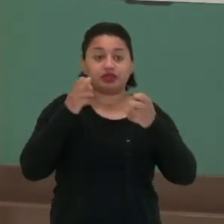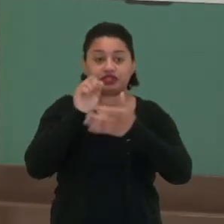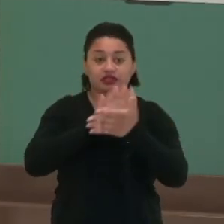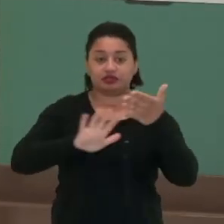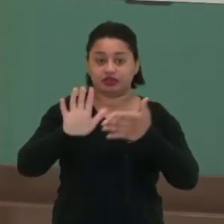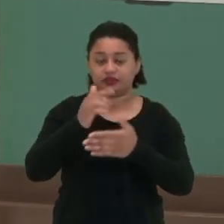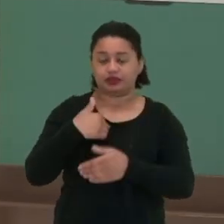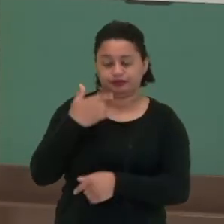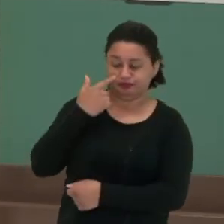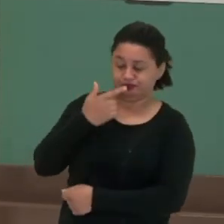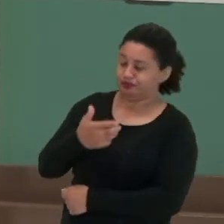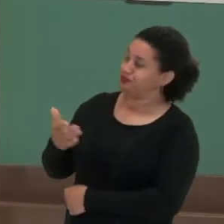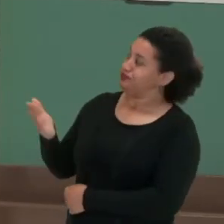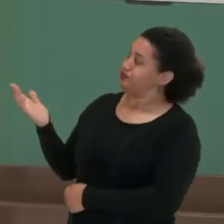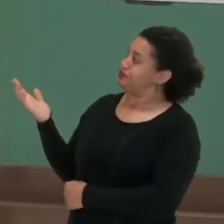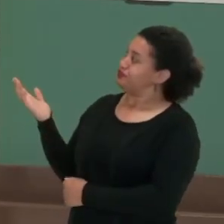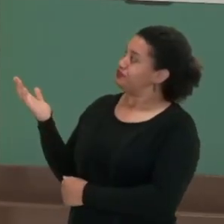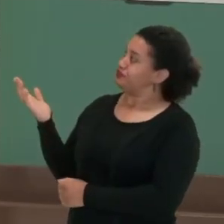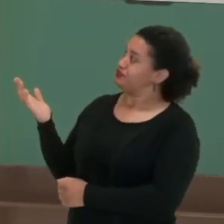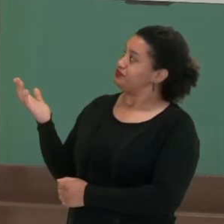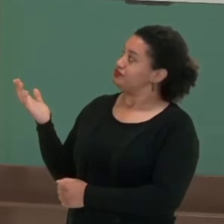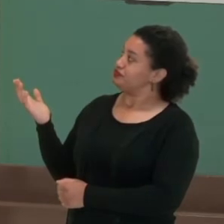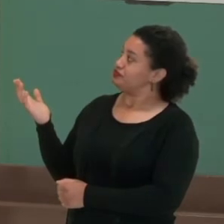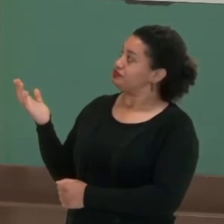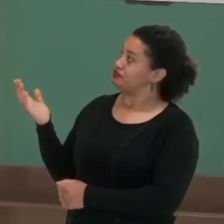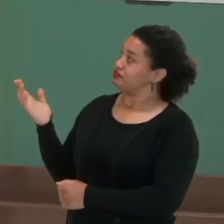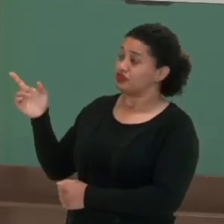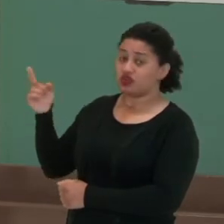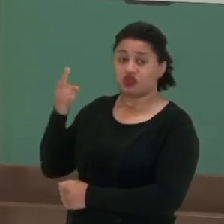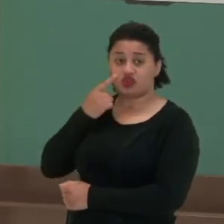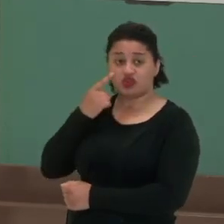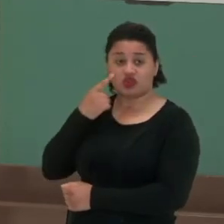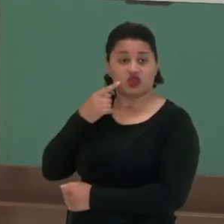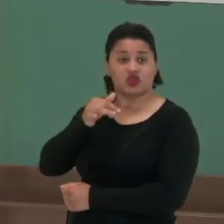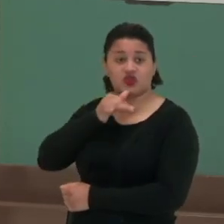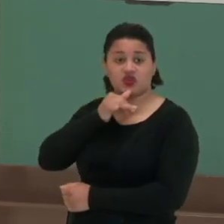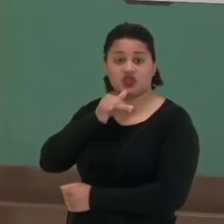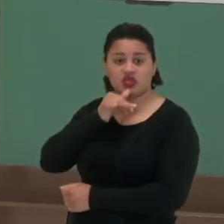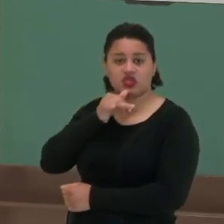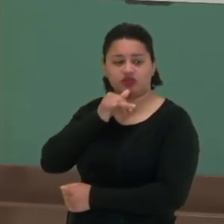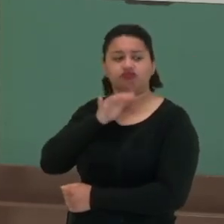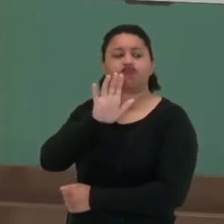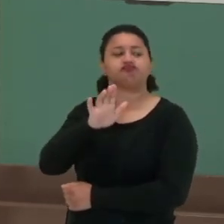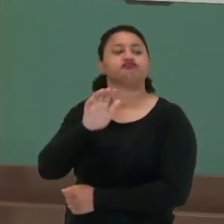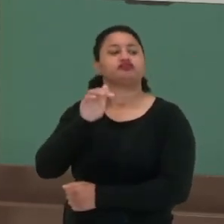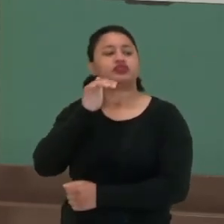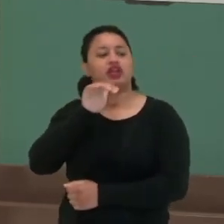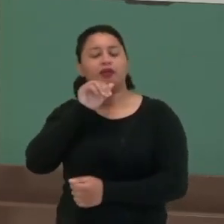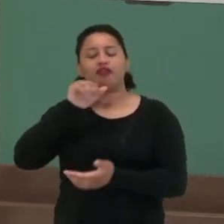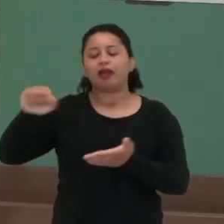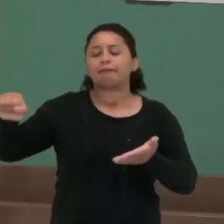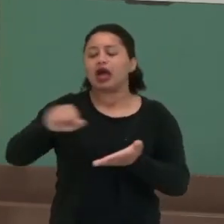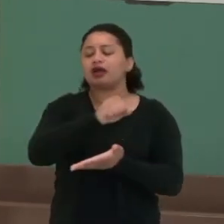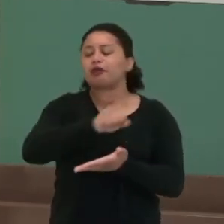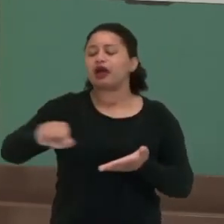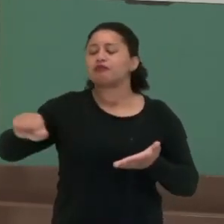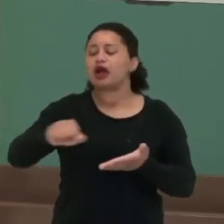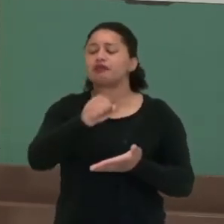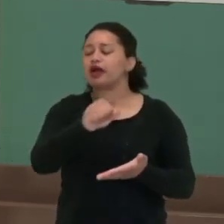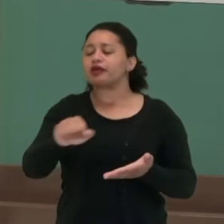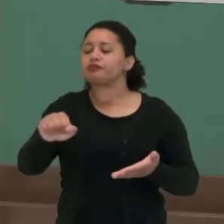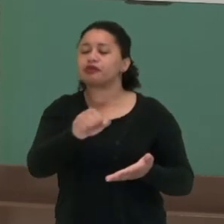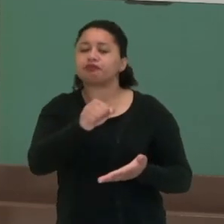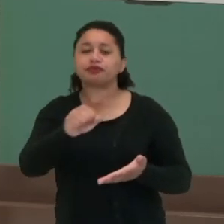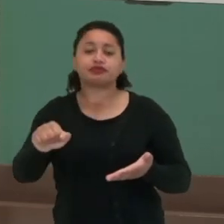tela o exemplo. A mãe deixou o ferro de passar ligado. E você, muito curioso, foi